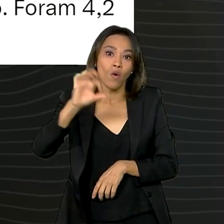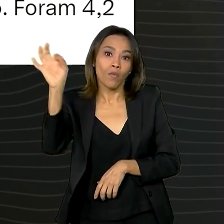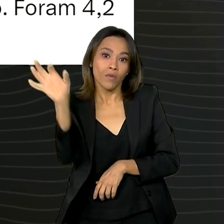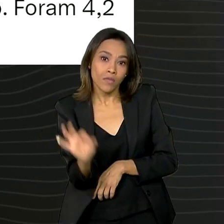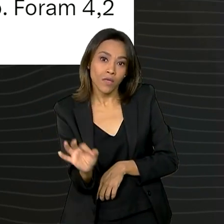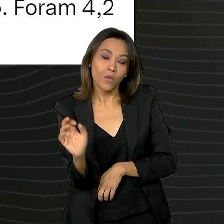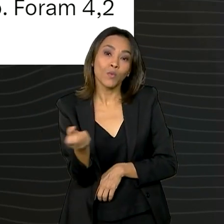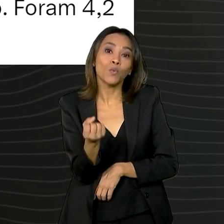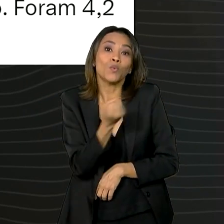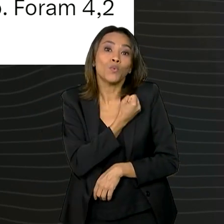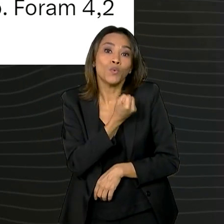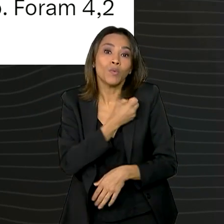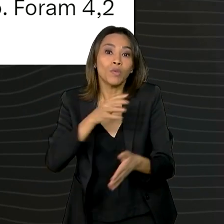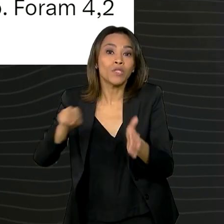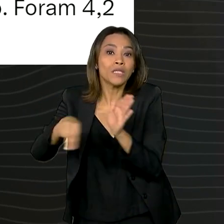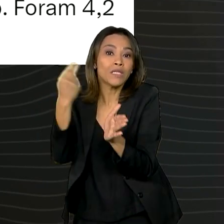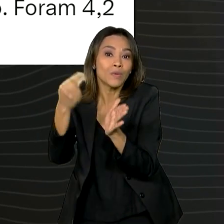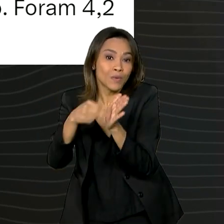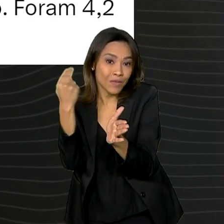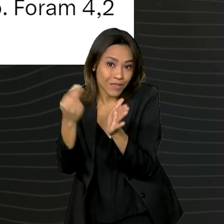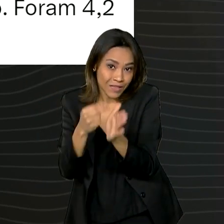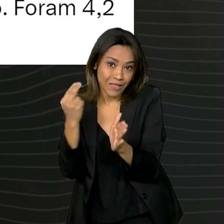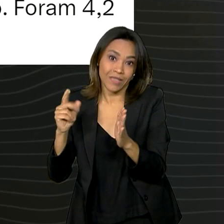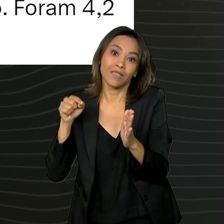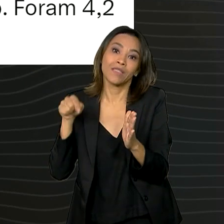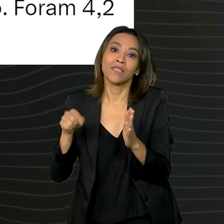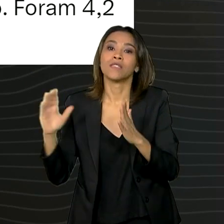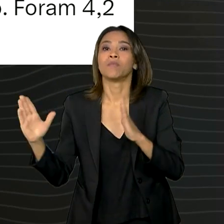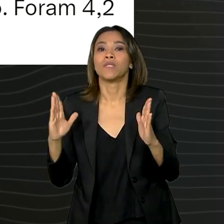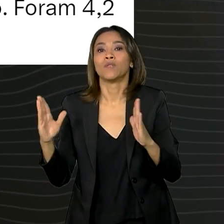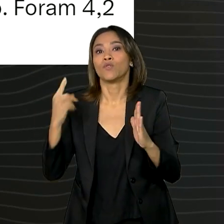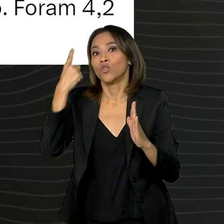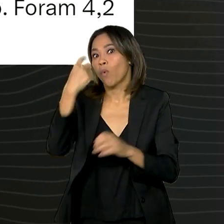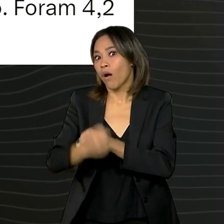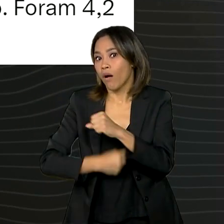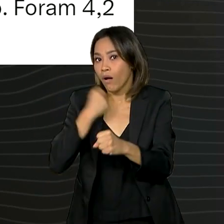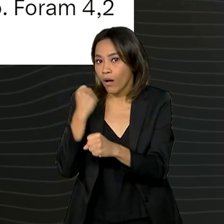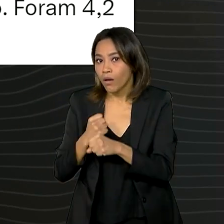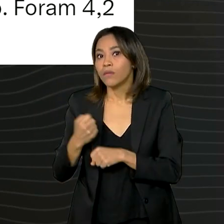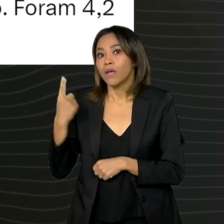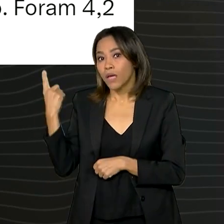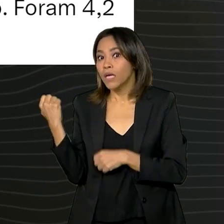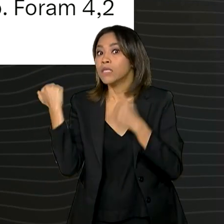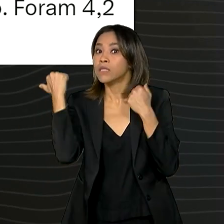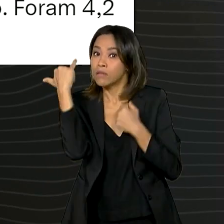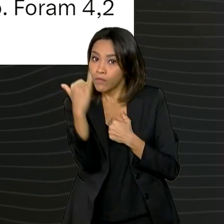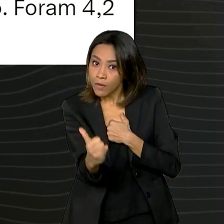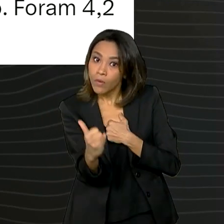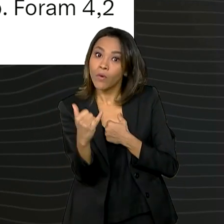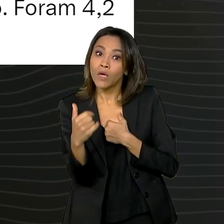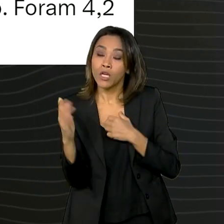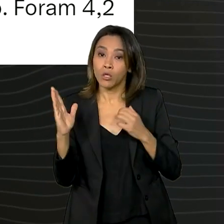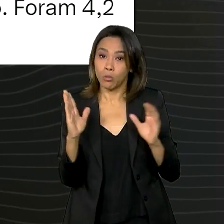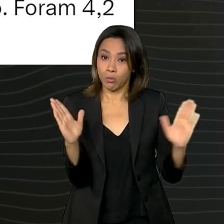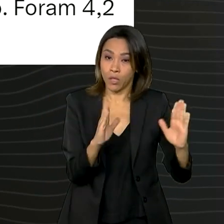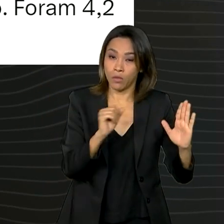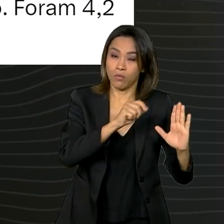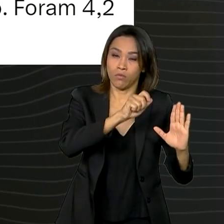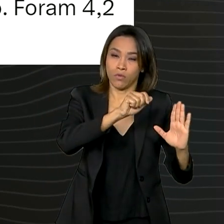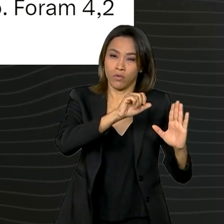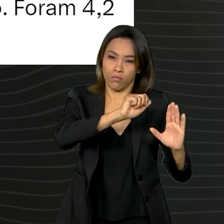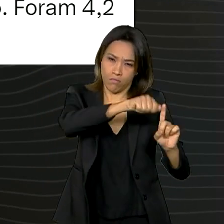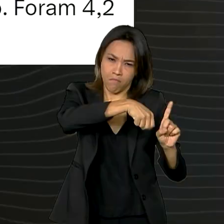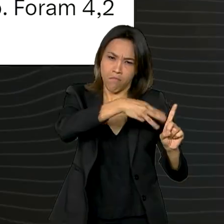número de cirurgias eletivas realizadas no período de um ano. E informou que entre março de 2023 e janeiro